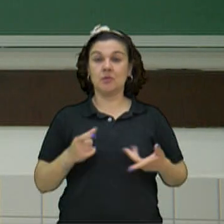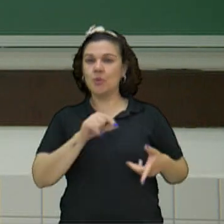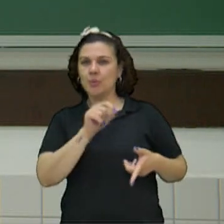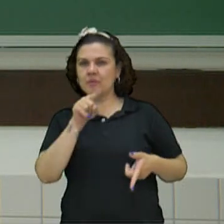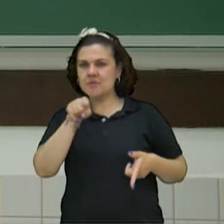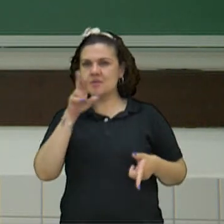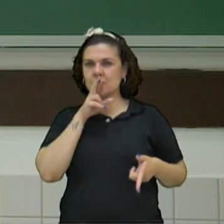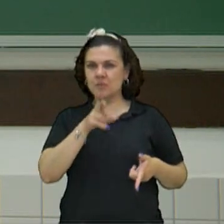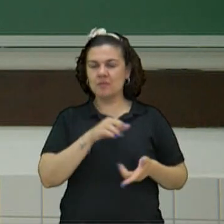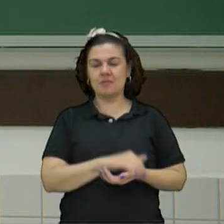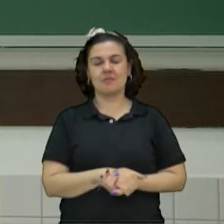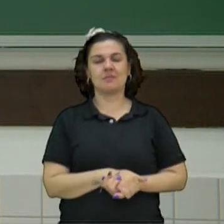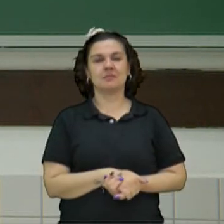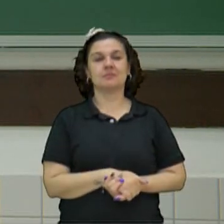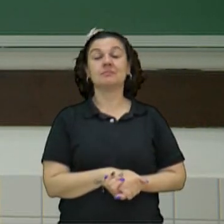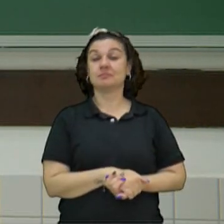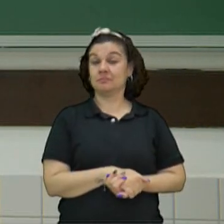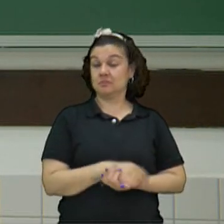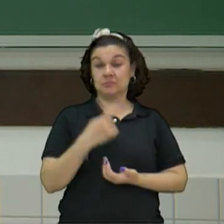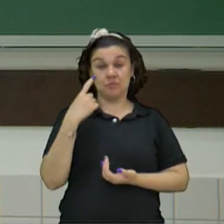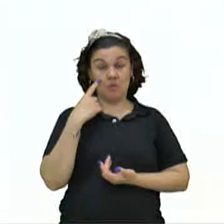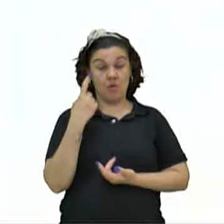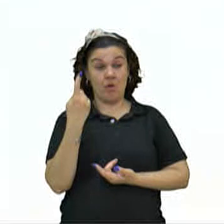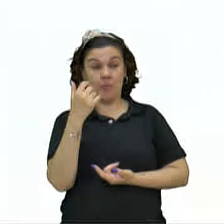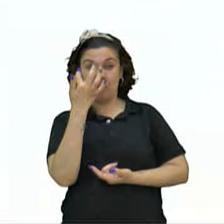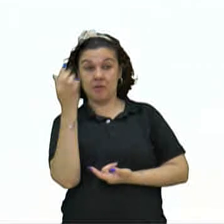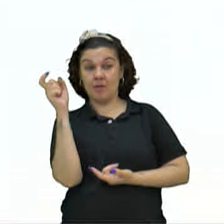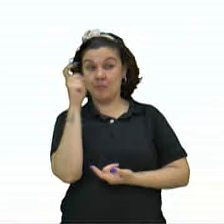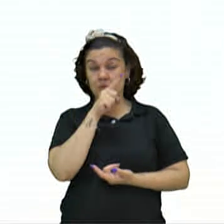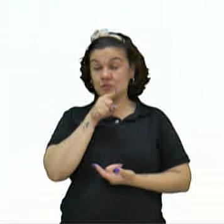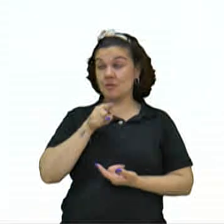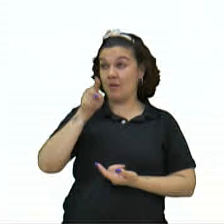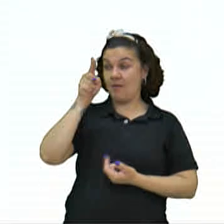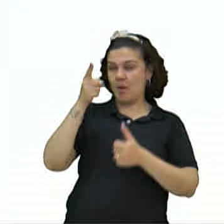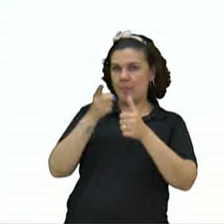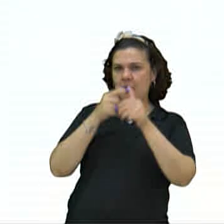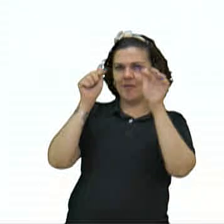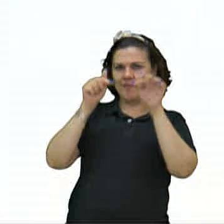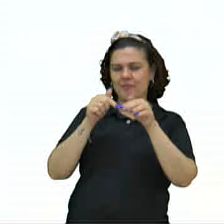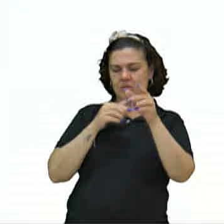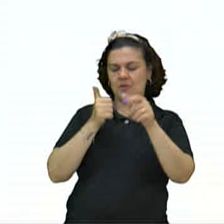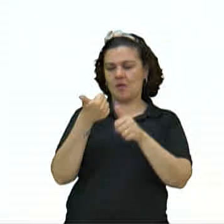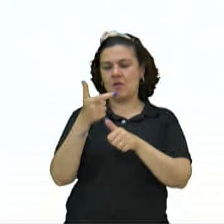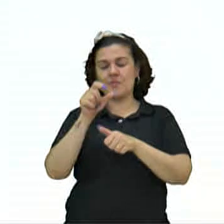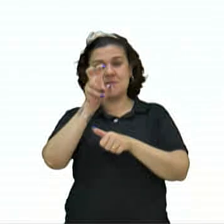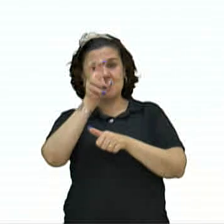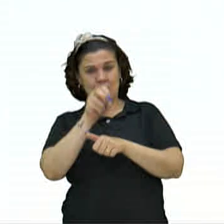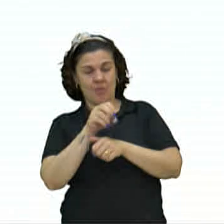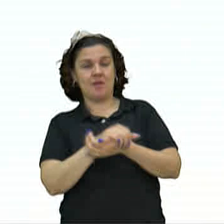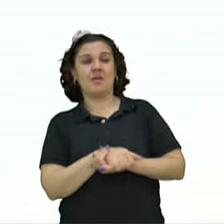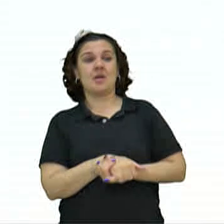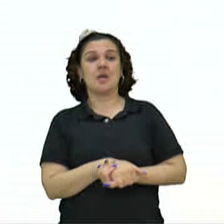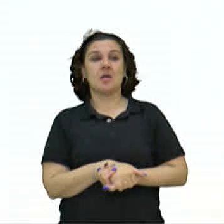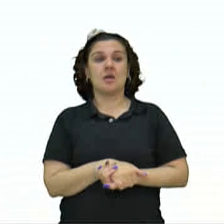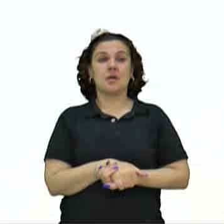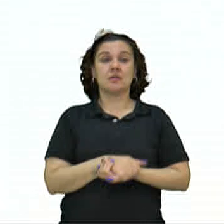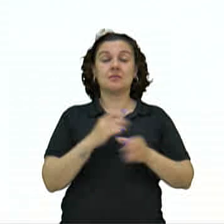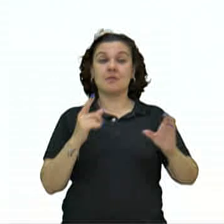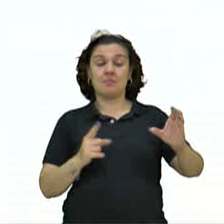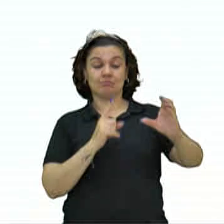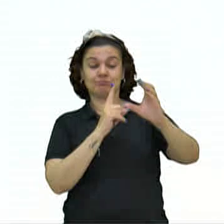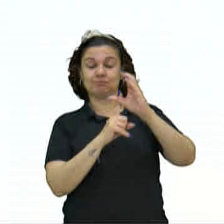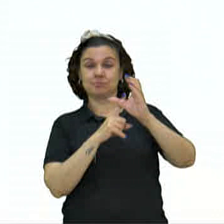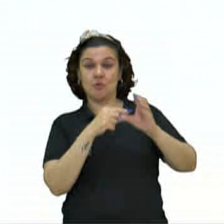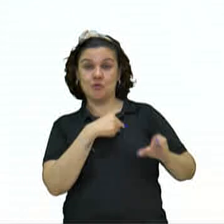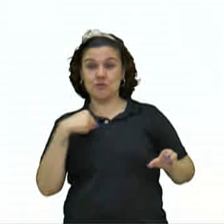O que você respondeu? Olha, a única falsa que nós temos é essa aqui, ó. No final da década de 50, já respondi isso para você antes, né? O Partido Comunista